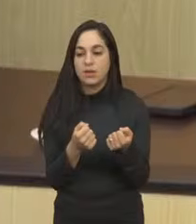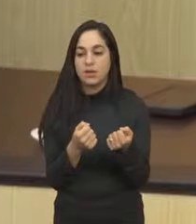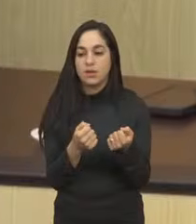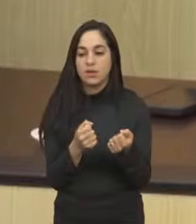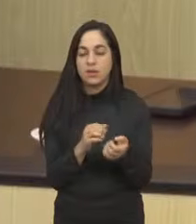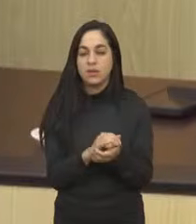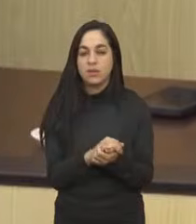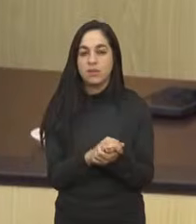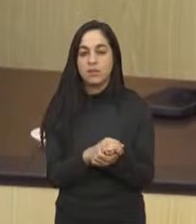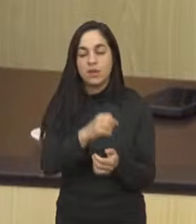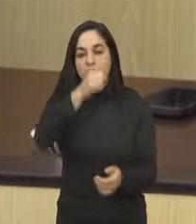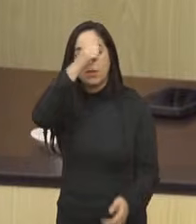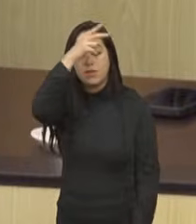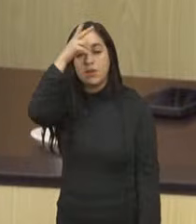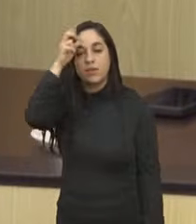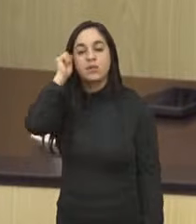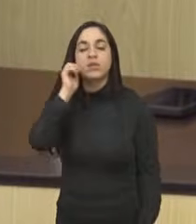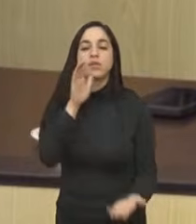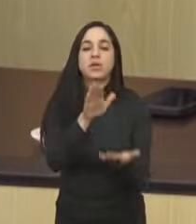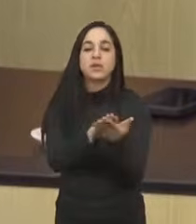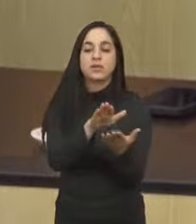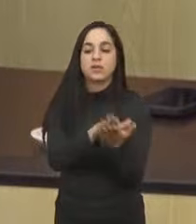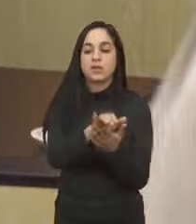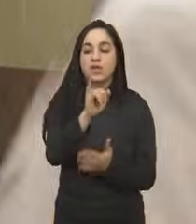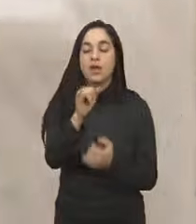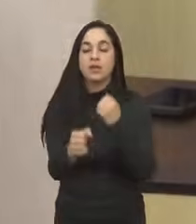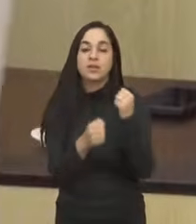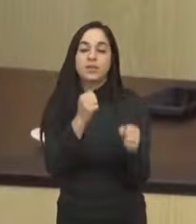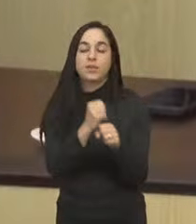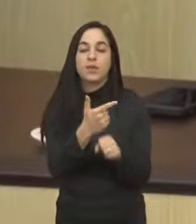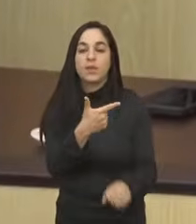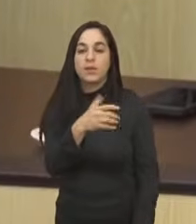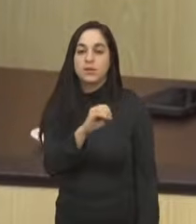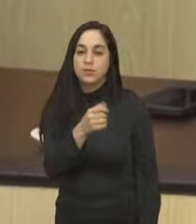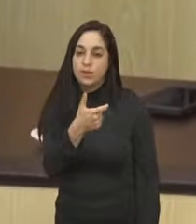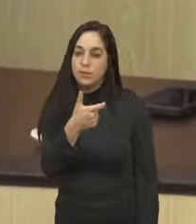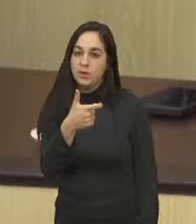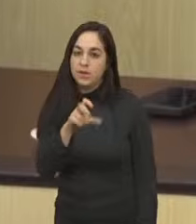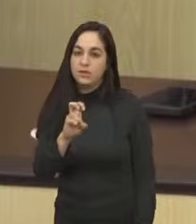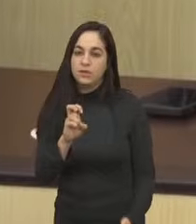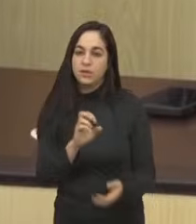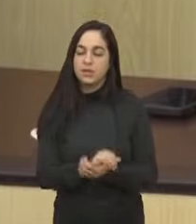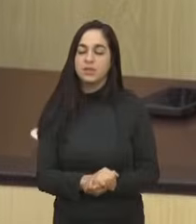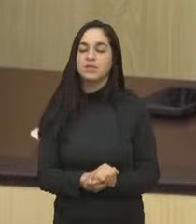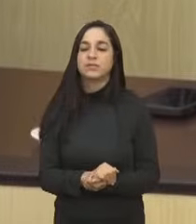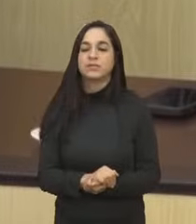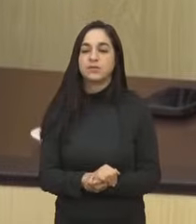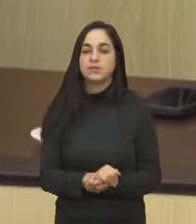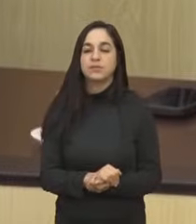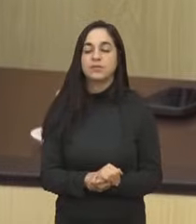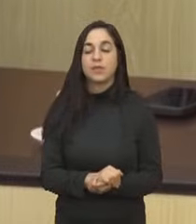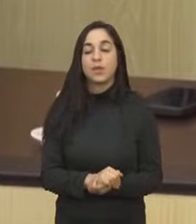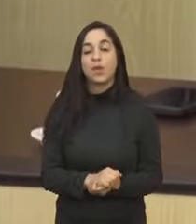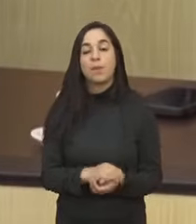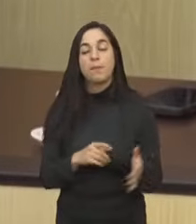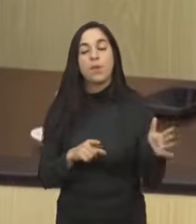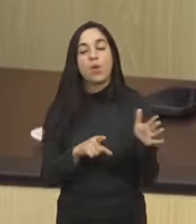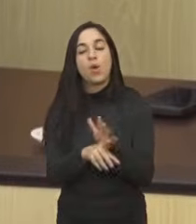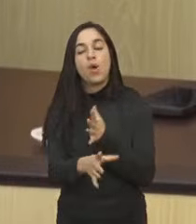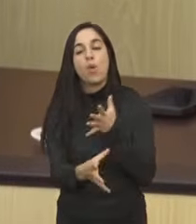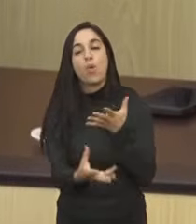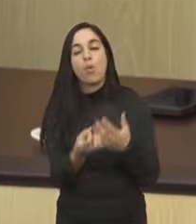de Jacareí desde o início do ano de 2025? 2. Deste total, quantos ofícios já